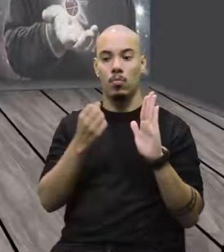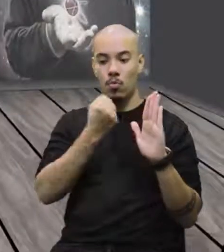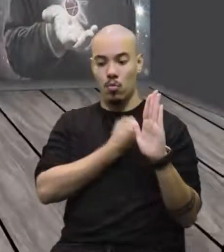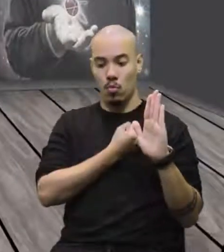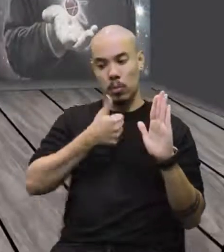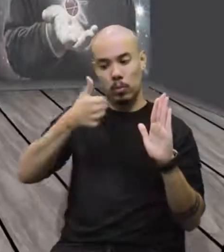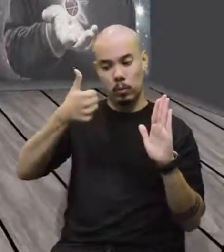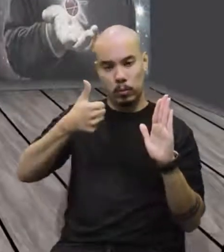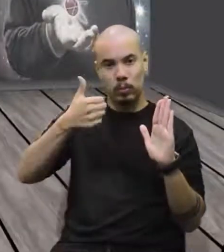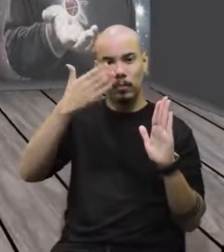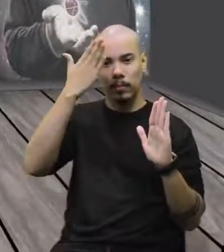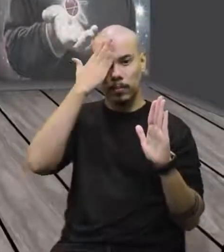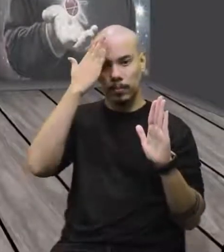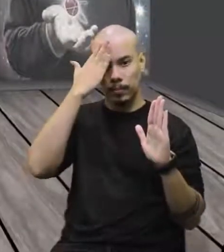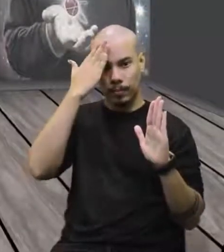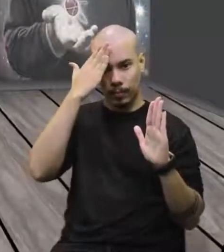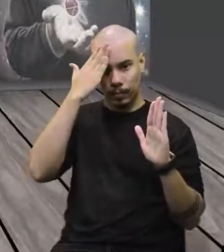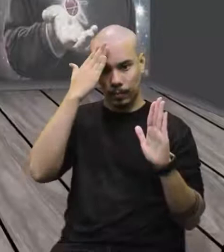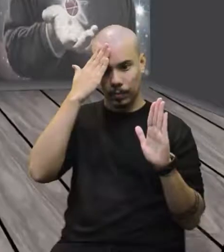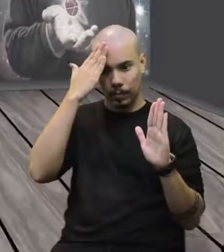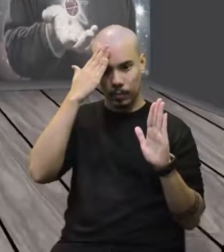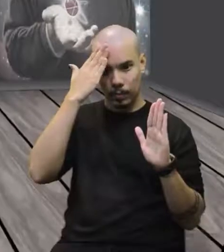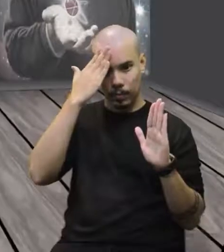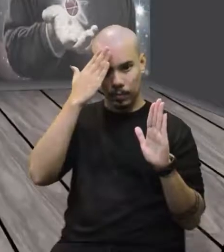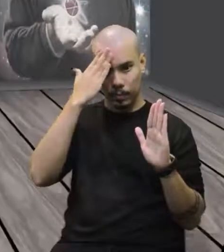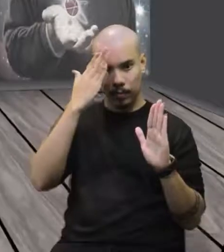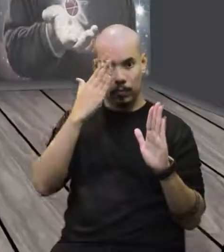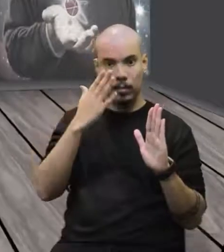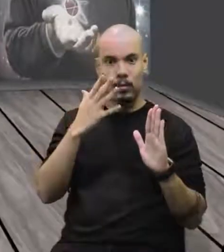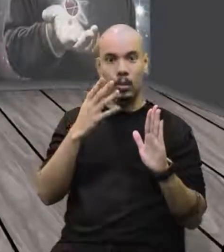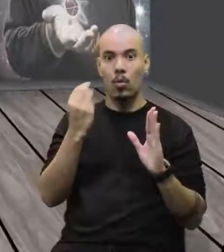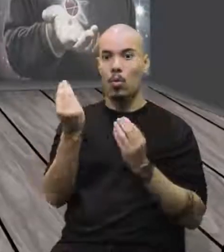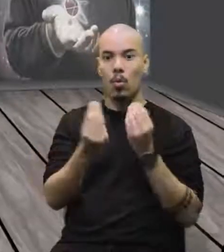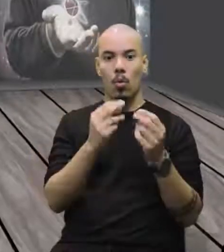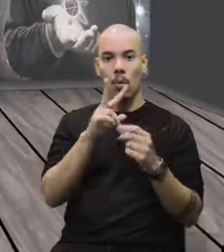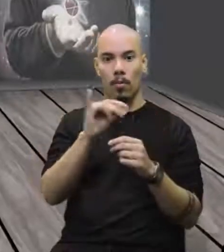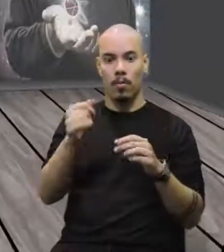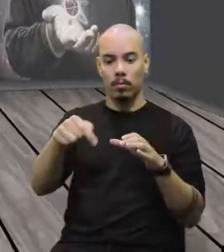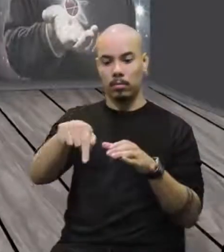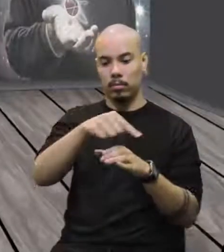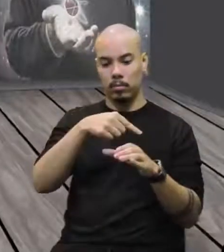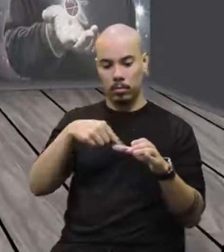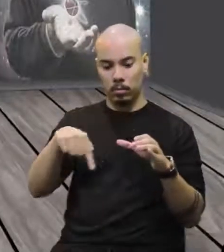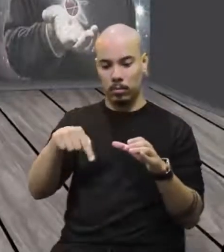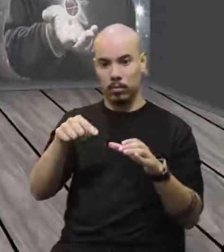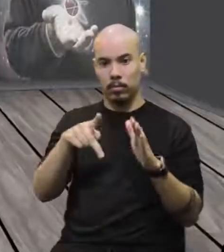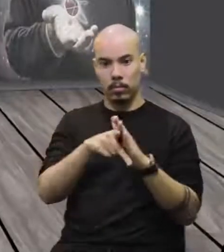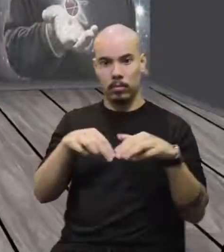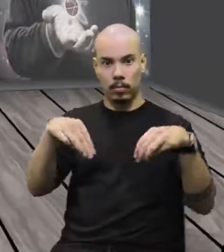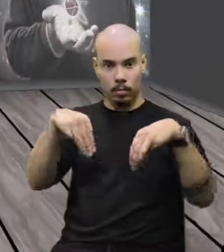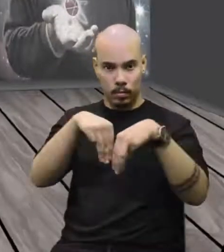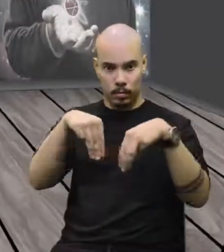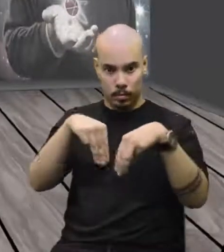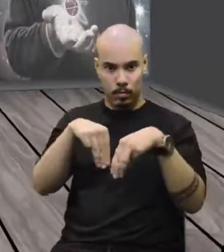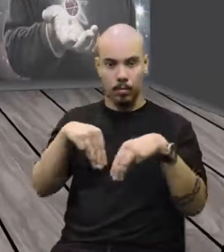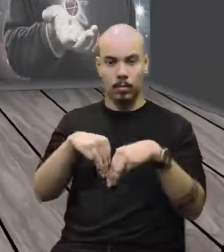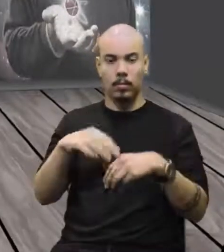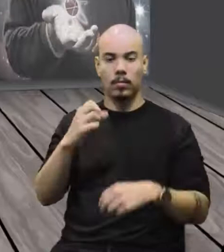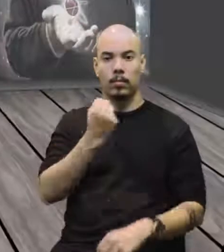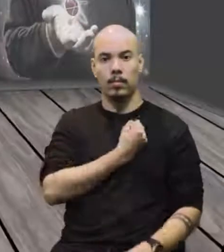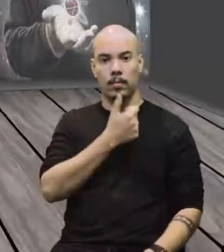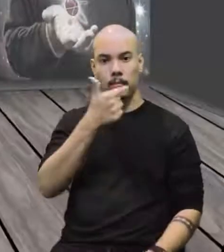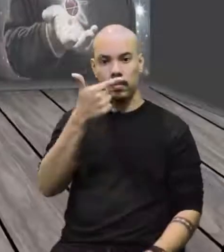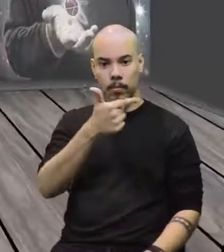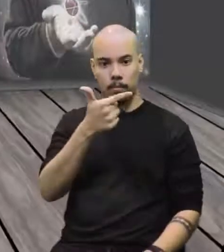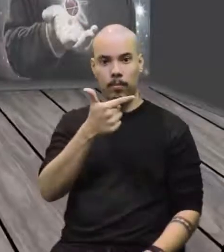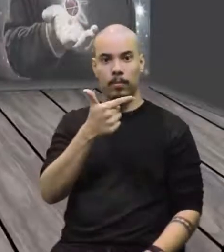1, para saber o sentido, né? O giro, né? Do campo magnético em relação à corrente elétrica. E a número 2, o